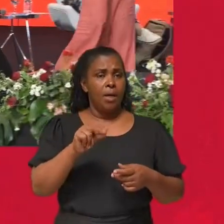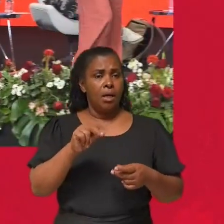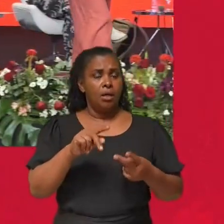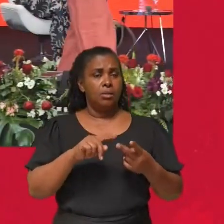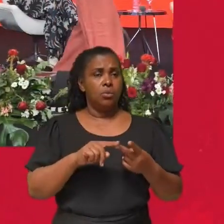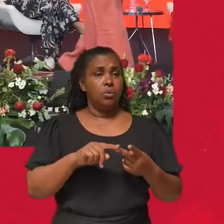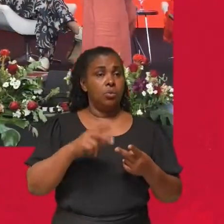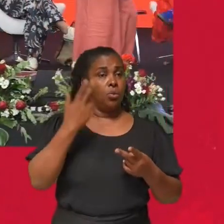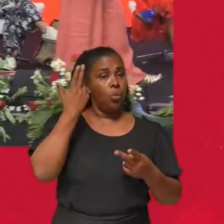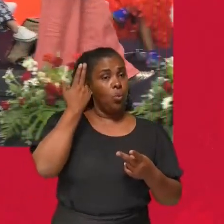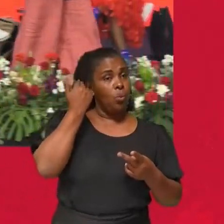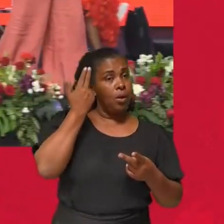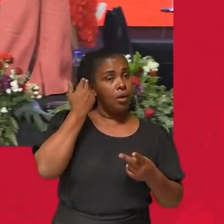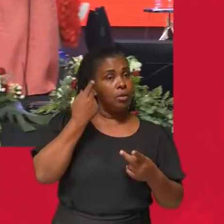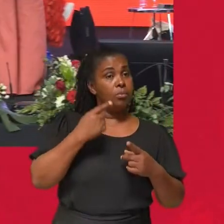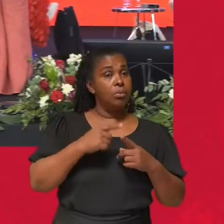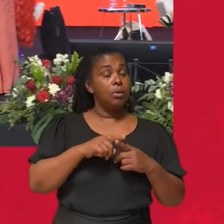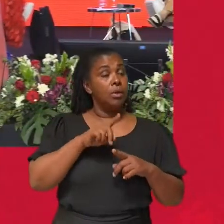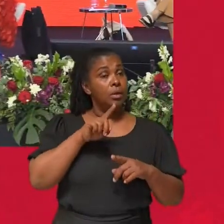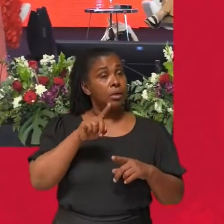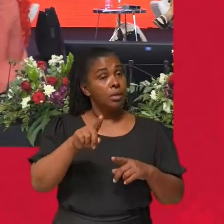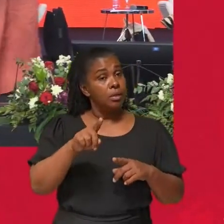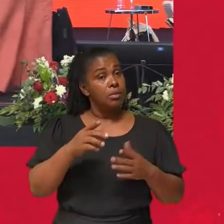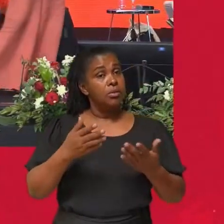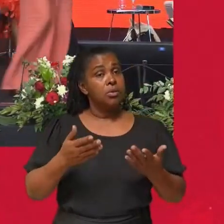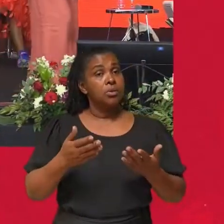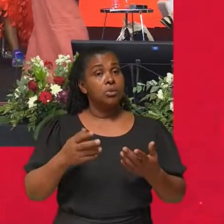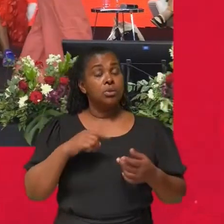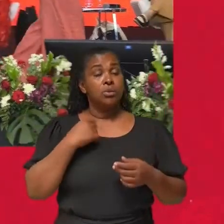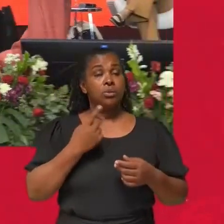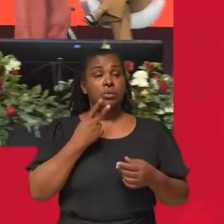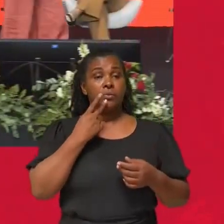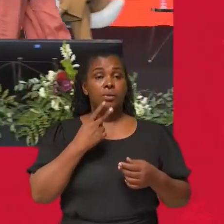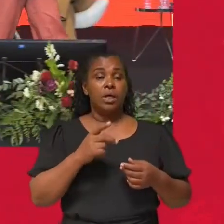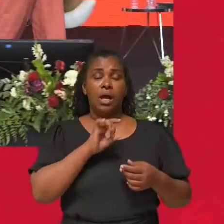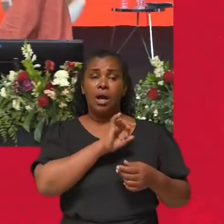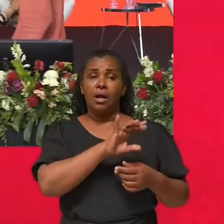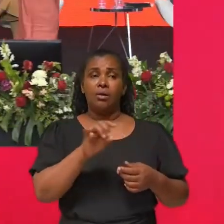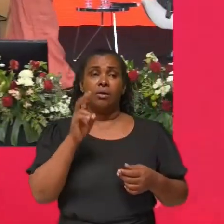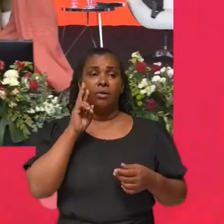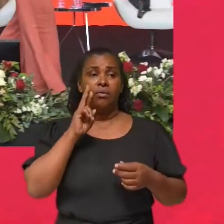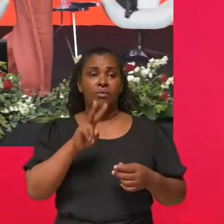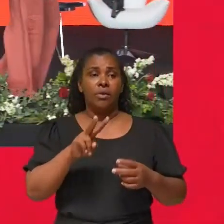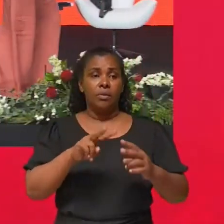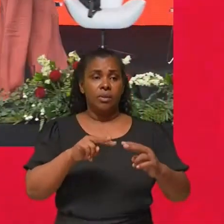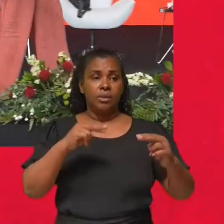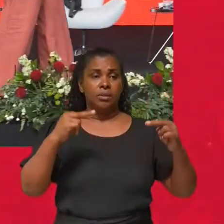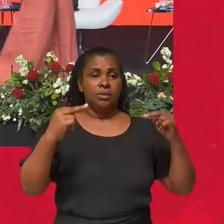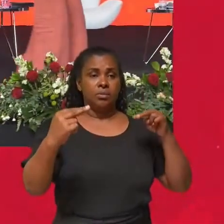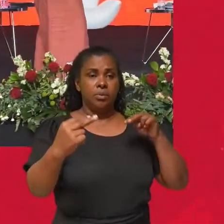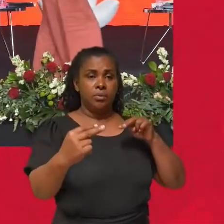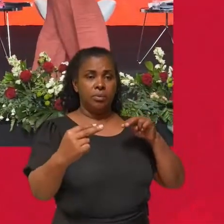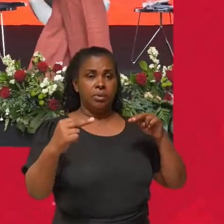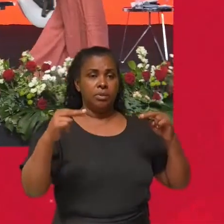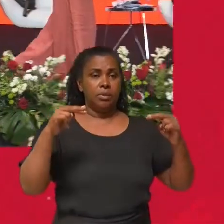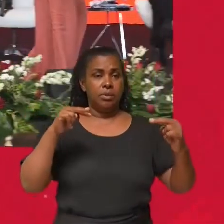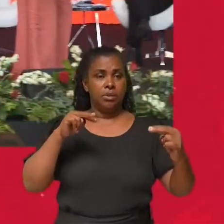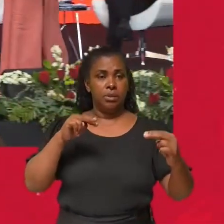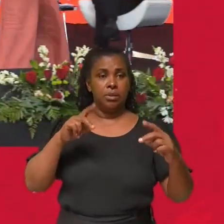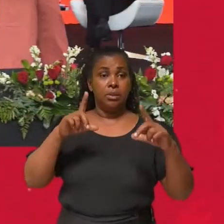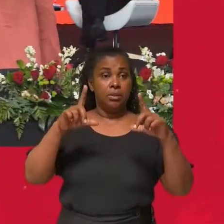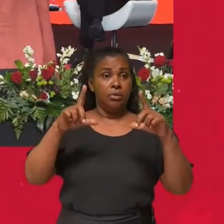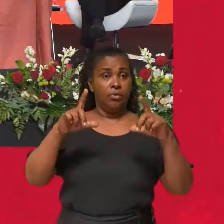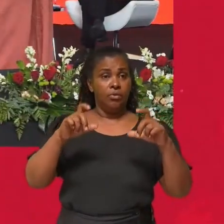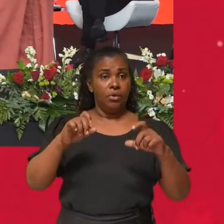isso, é sobre isso que a gente fala. Cada um vai enxergar a partir da sua perspectiva. Essa foto, se eu pedir para vocês me contarem